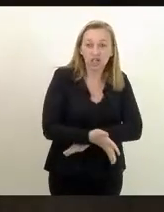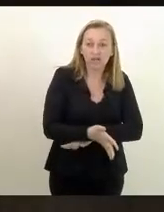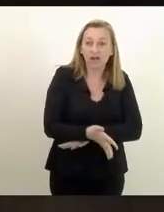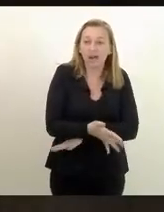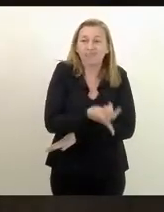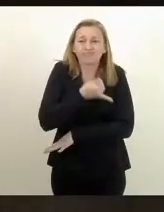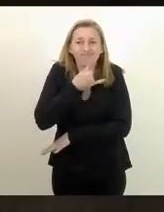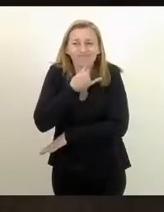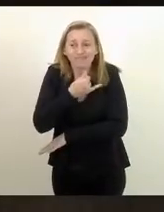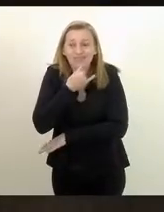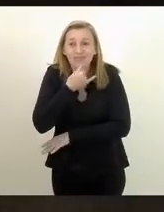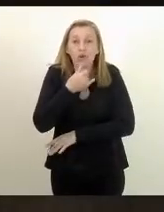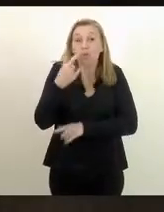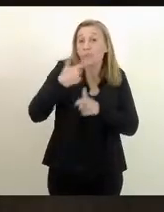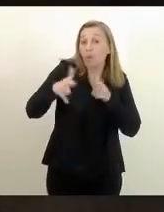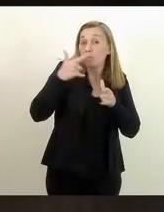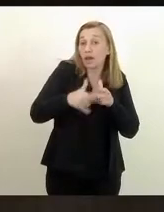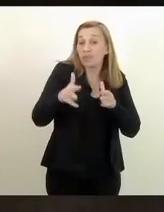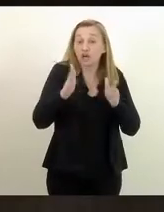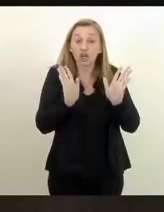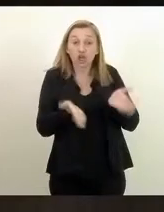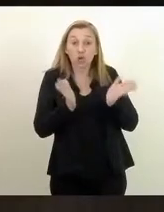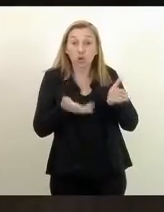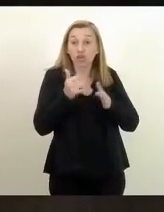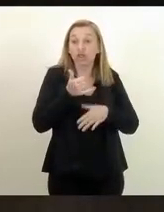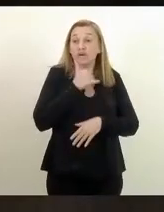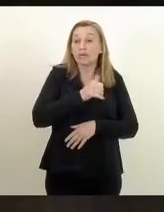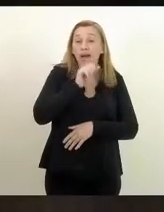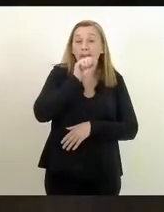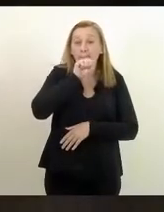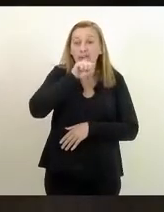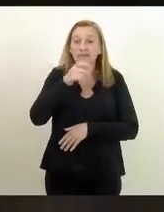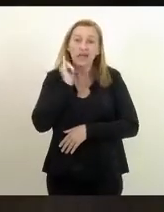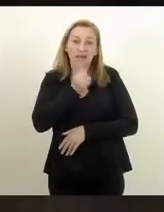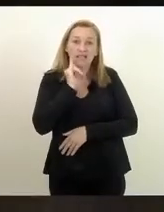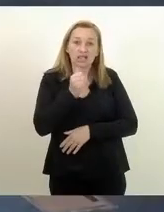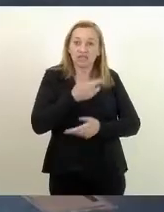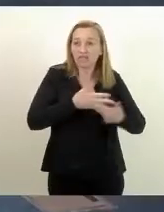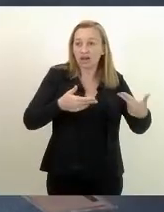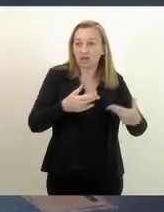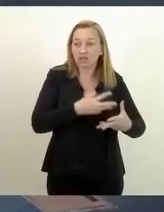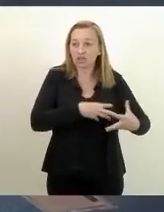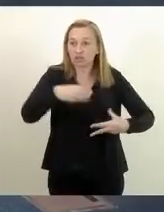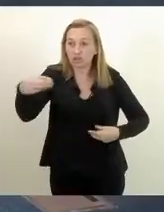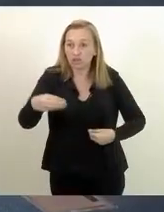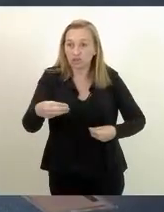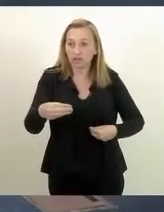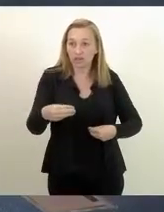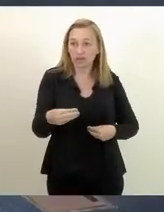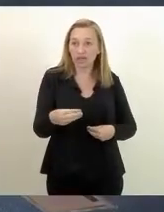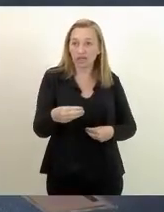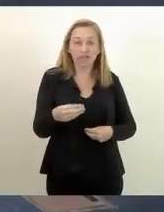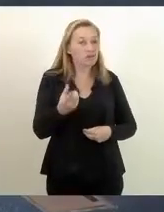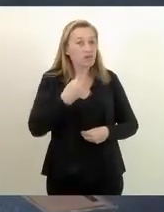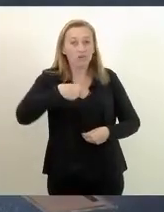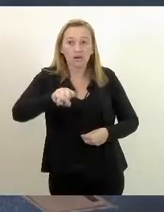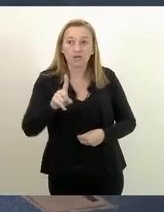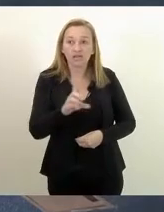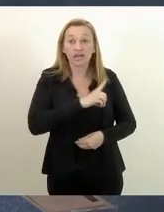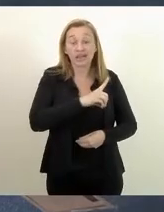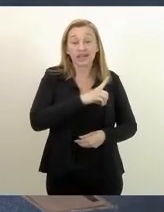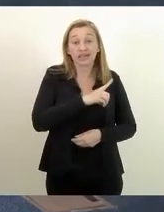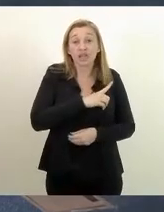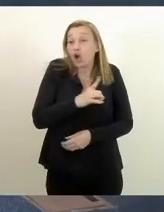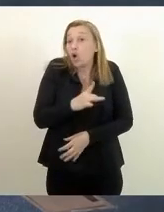E o problema disso, que hoje as mães estão relatando, é que muitas, que os seus filhos desaparecem, não vão à delegacia de extreocorrência, com medo de